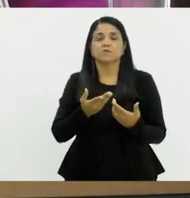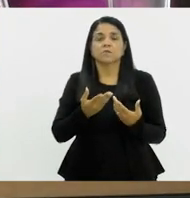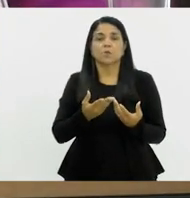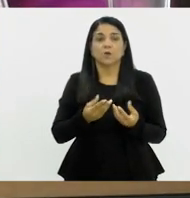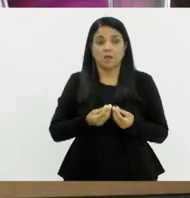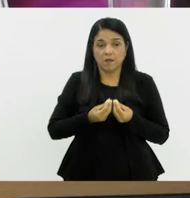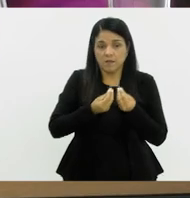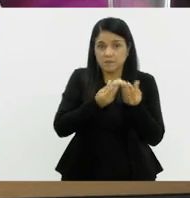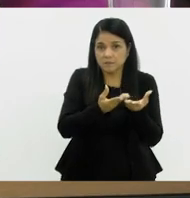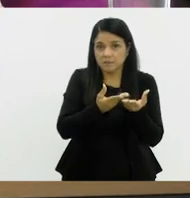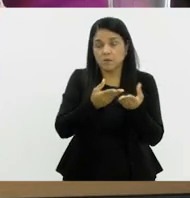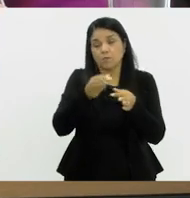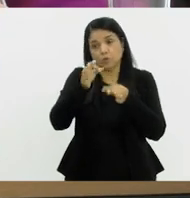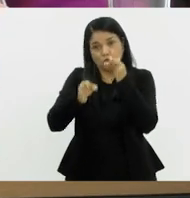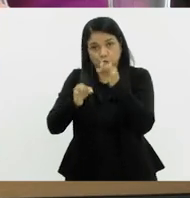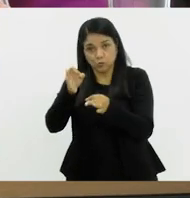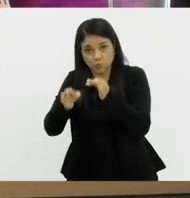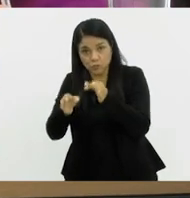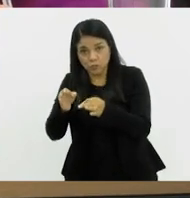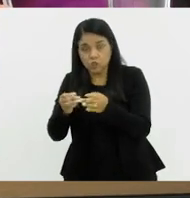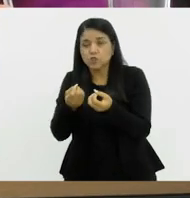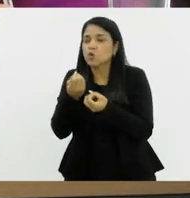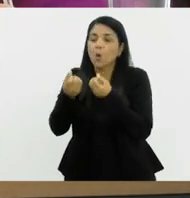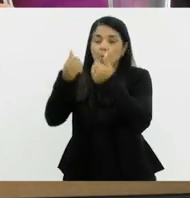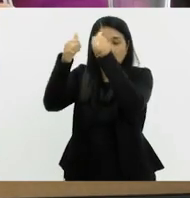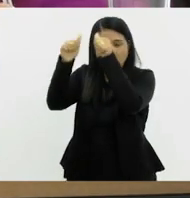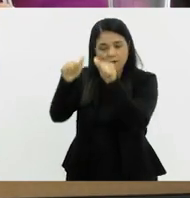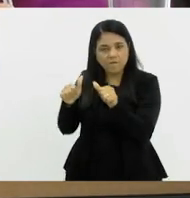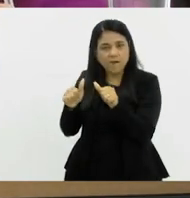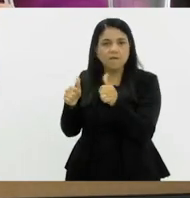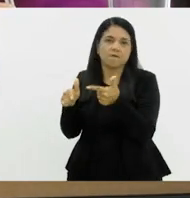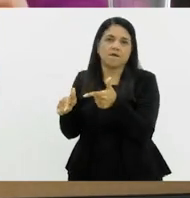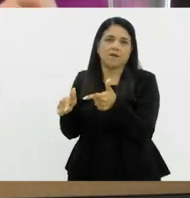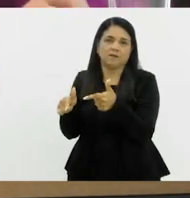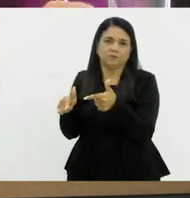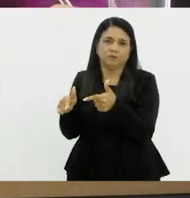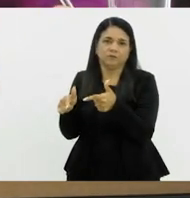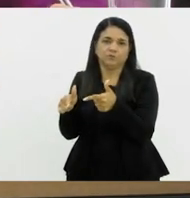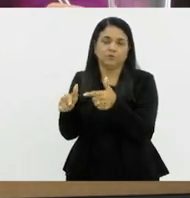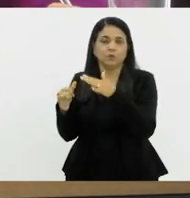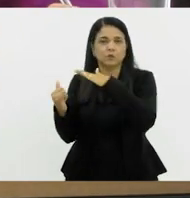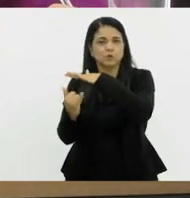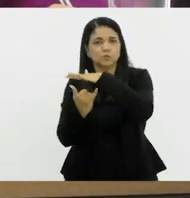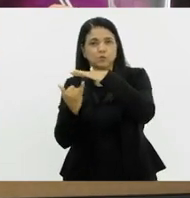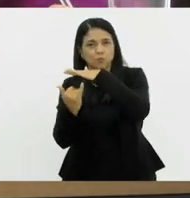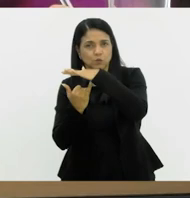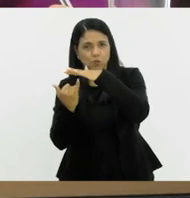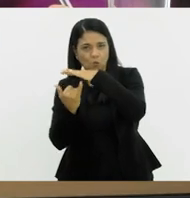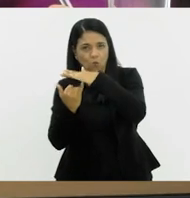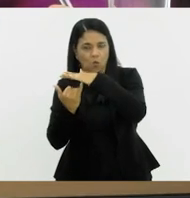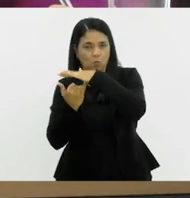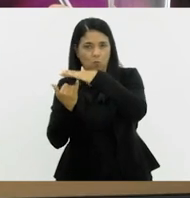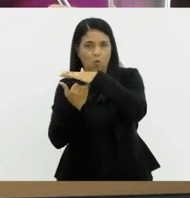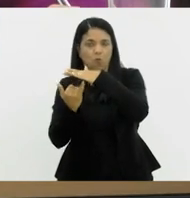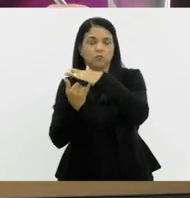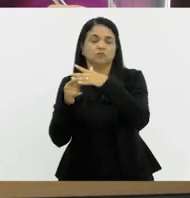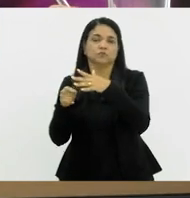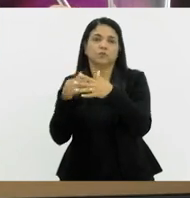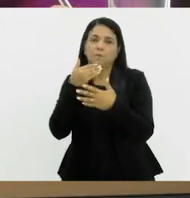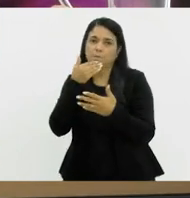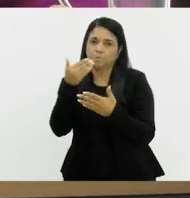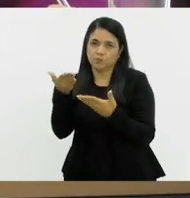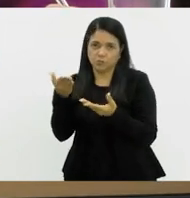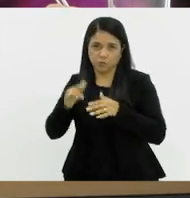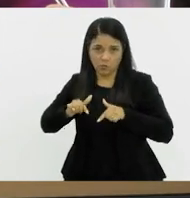recebido pelo juiz e como está sendo avaliado também pelos órgãos que foram os autores, né,